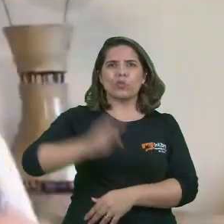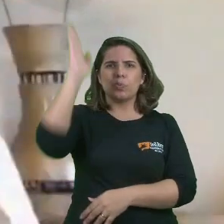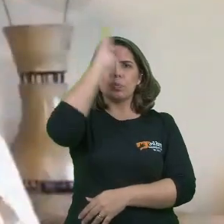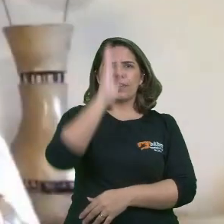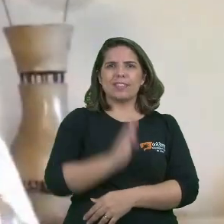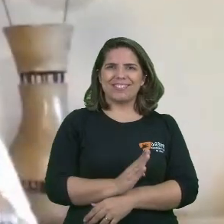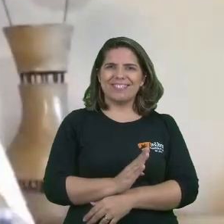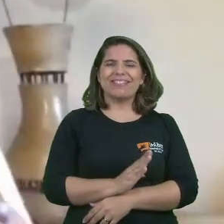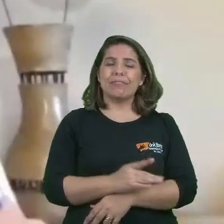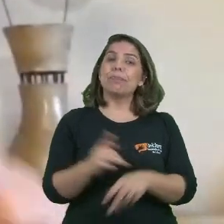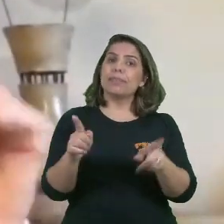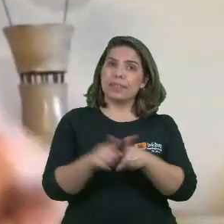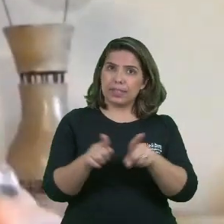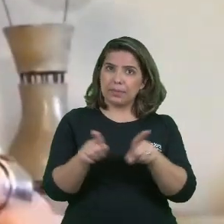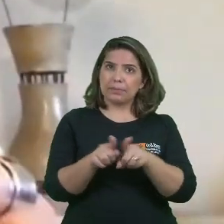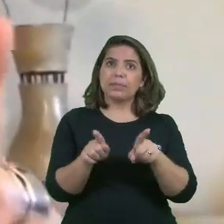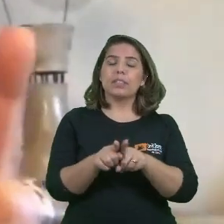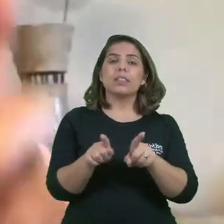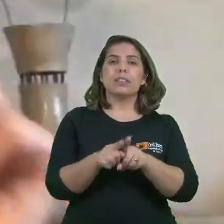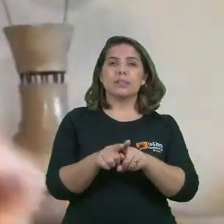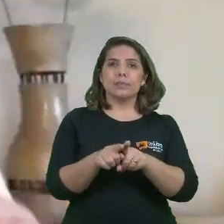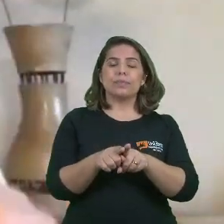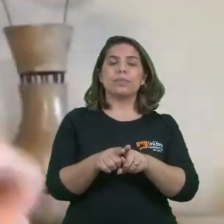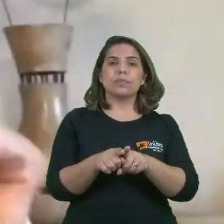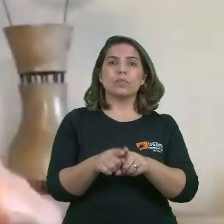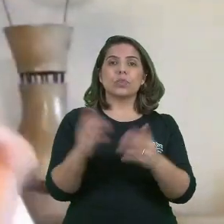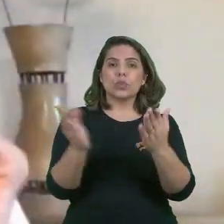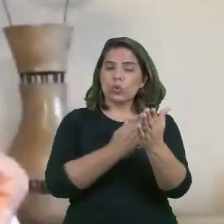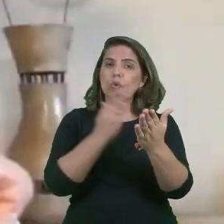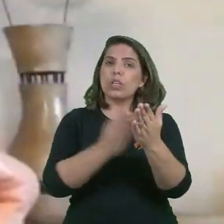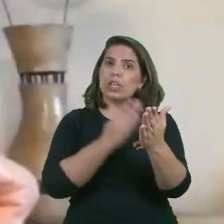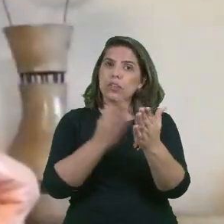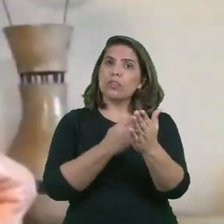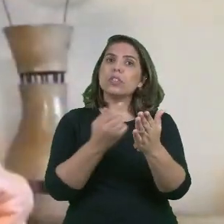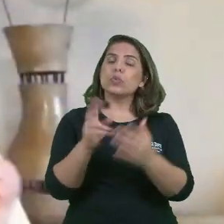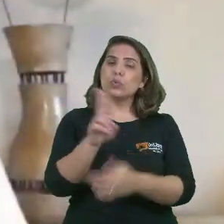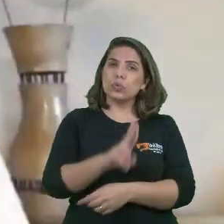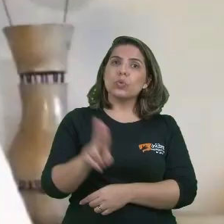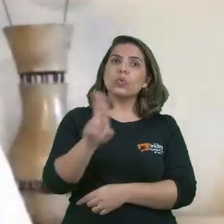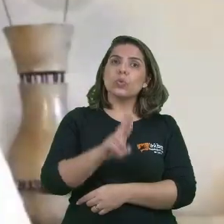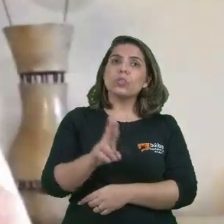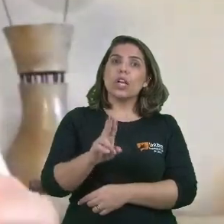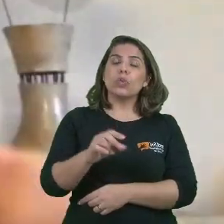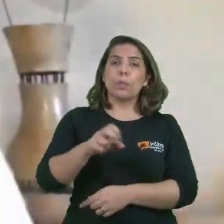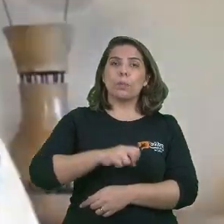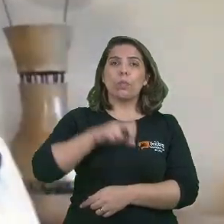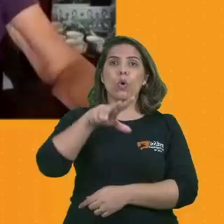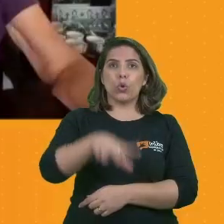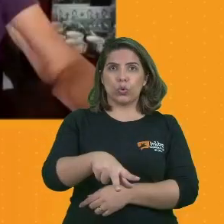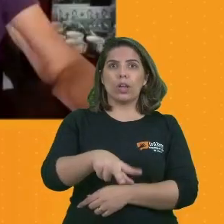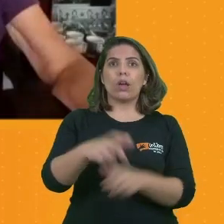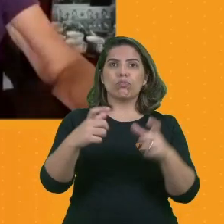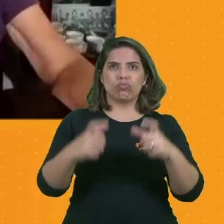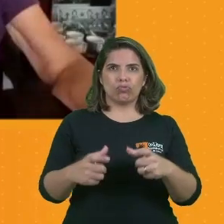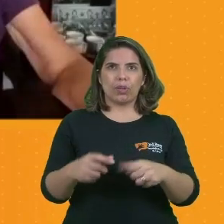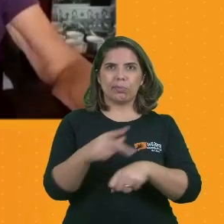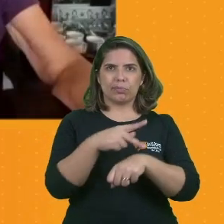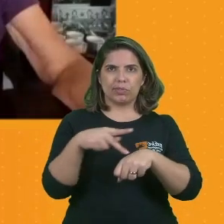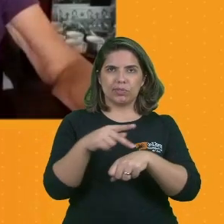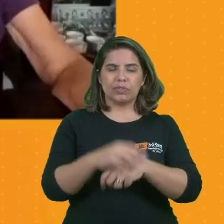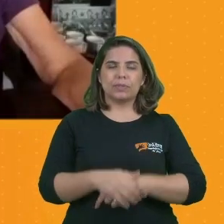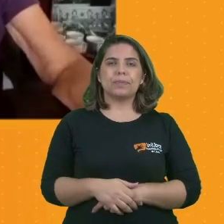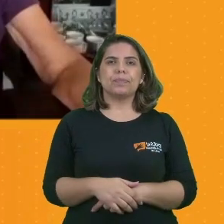E também e também o livro vem sendo utilizado em Portugal né bom